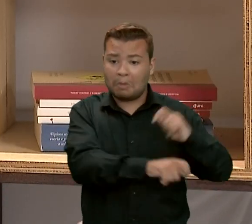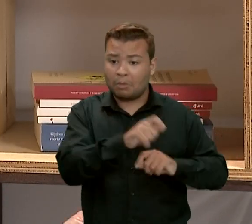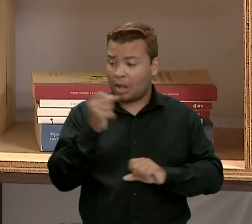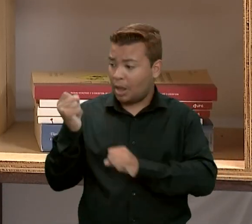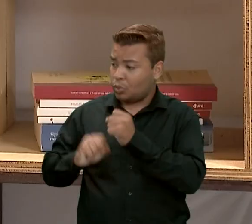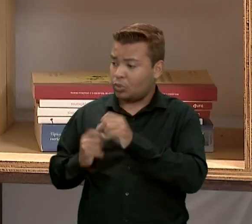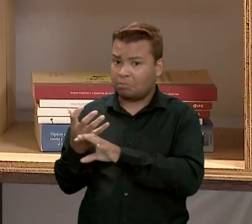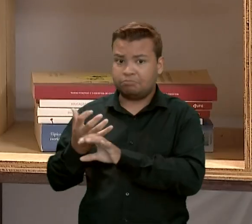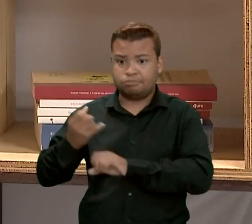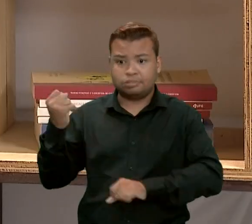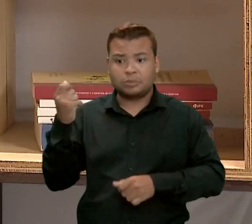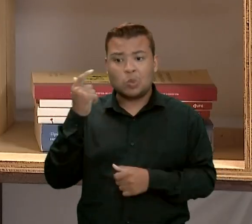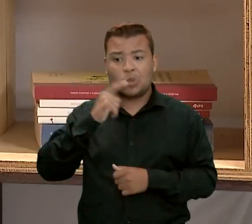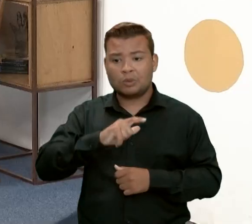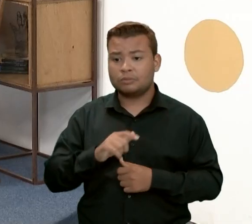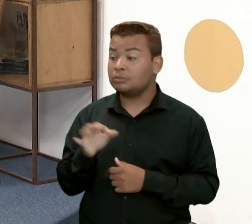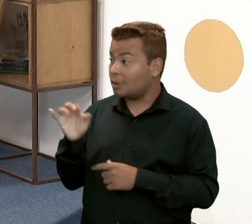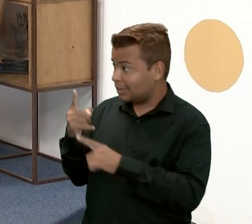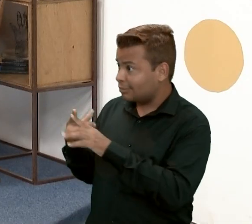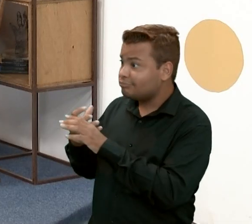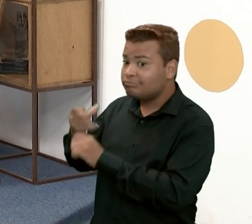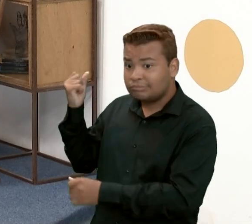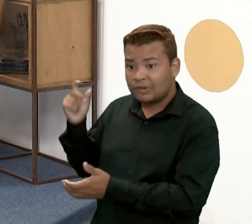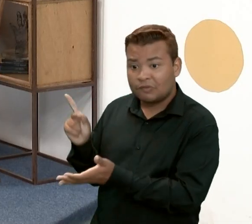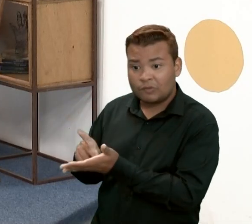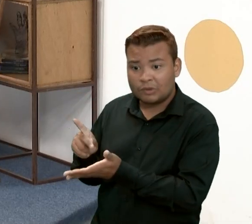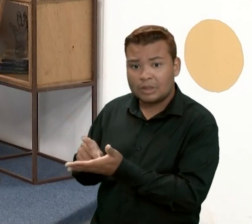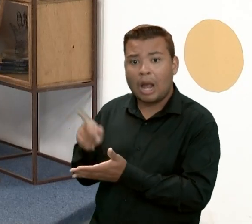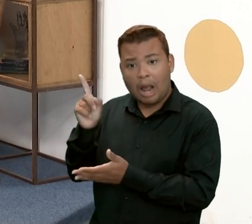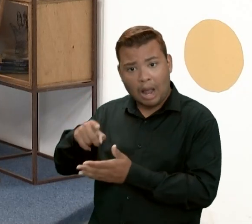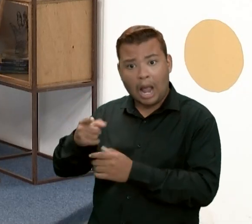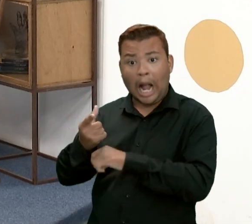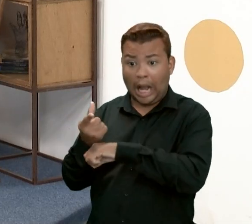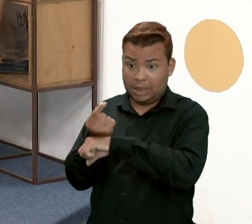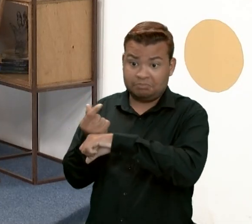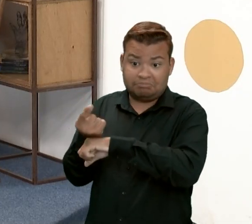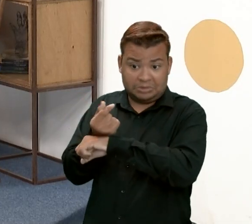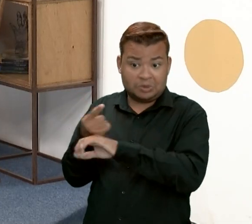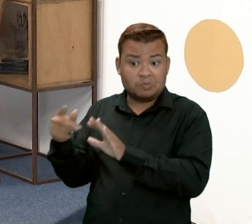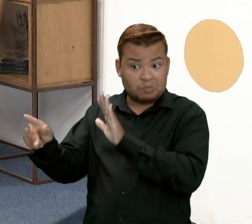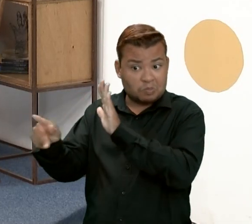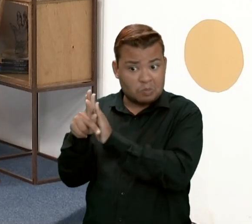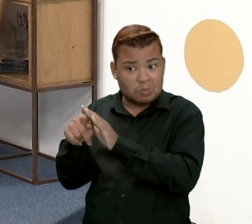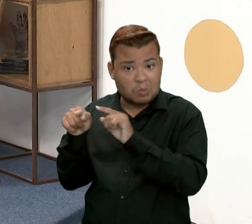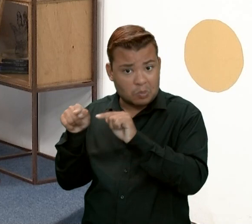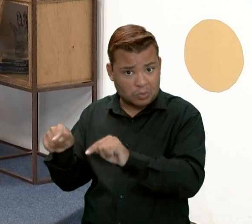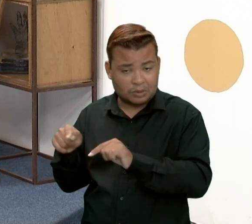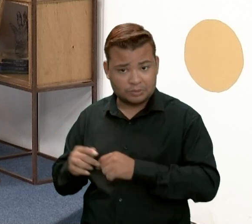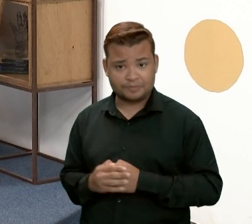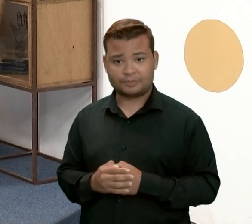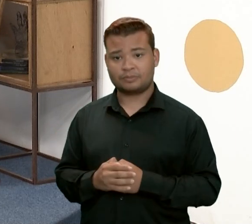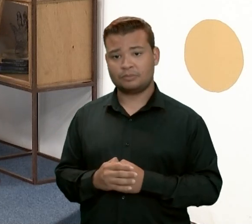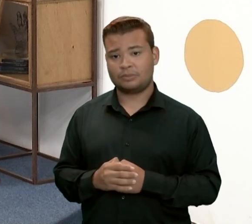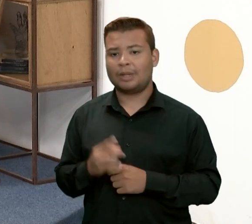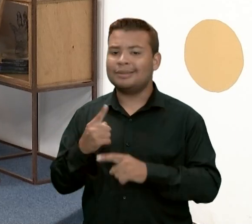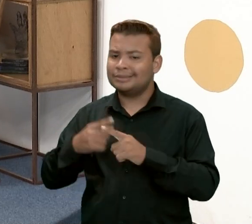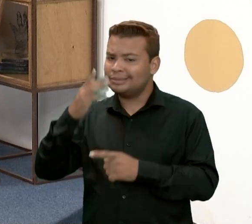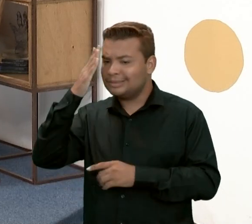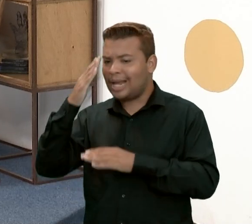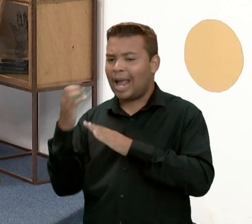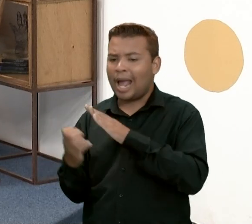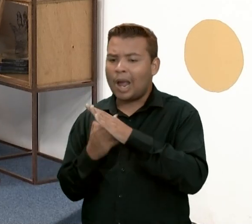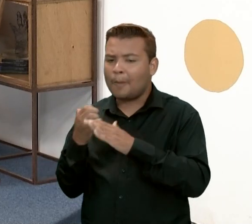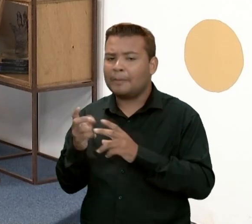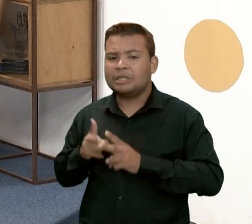Com certeza, ele passa a ganhar com aquilo ali, né? É a coisa do capitalismo também, gente. Quando se trata de empresa, eles estão sempre